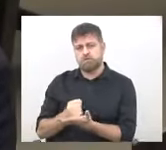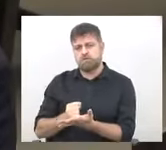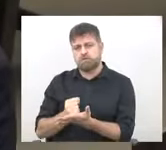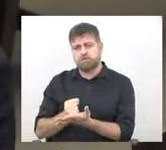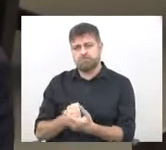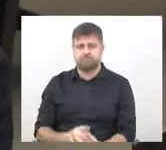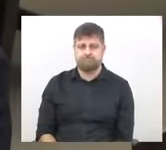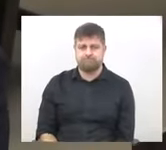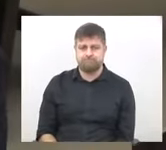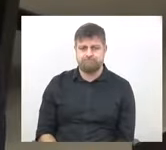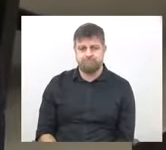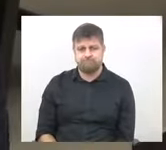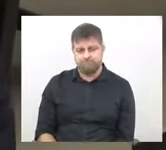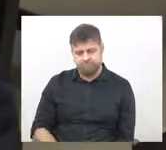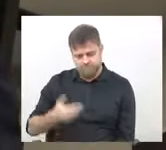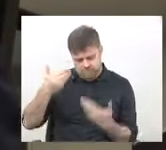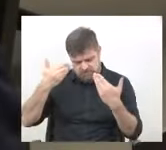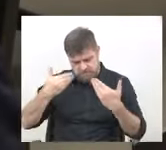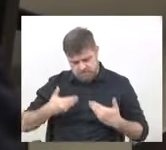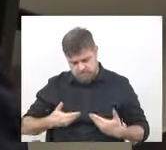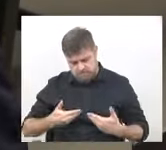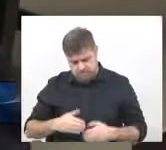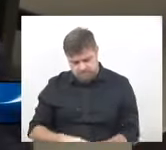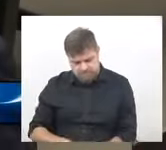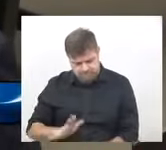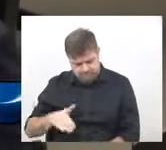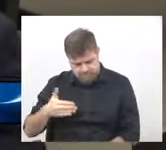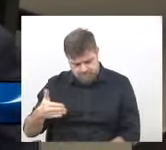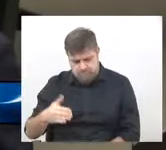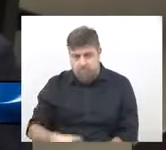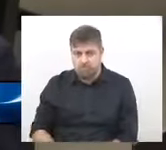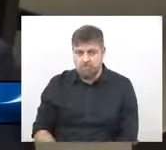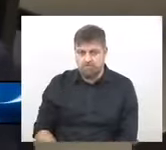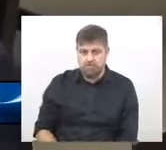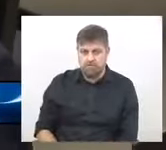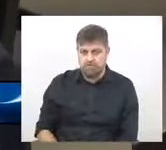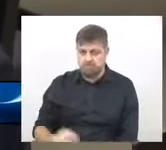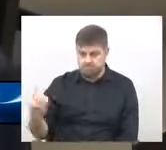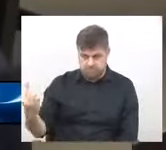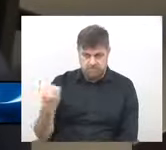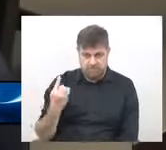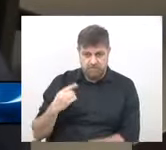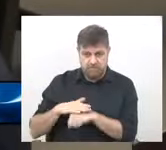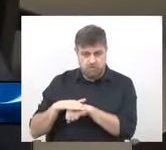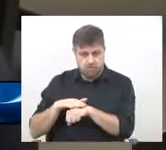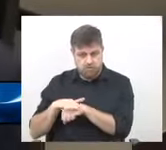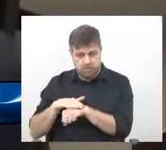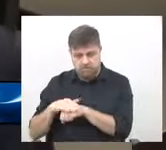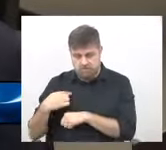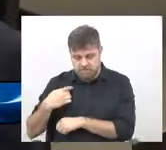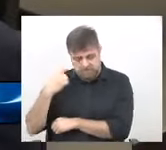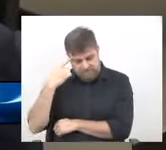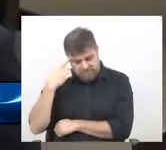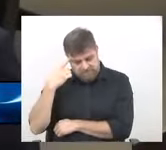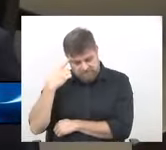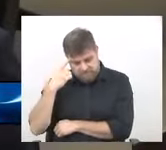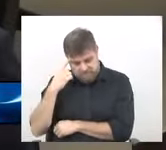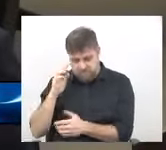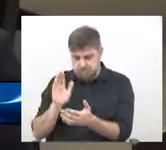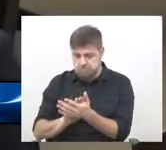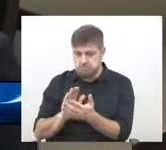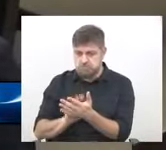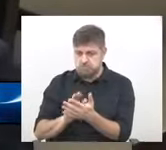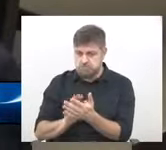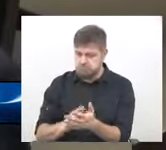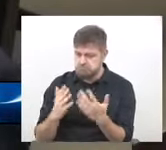eu, quando fui procurado pelo senhor para fazer essa homenagem a